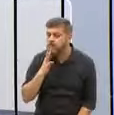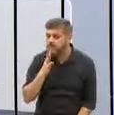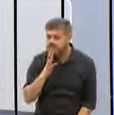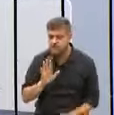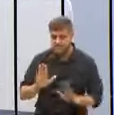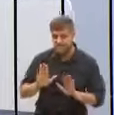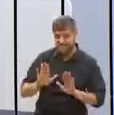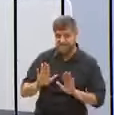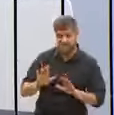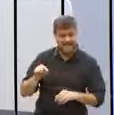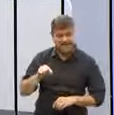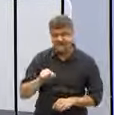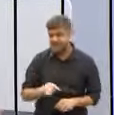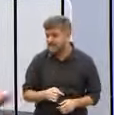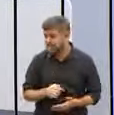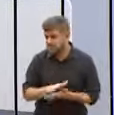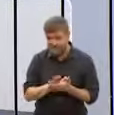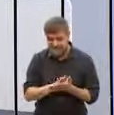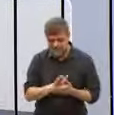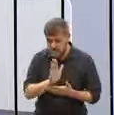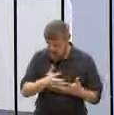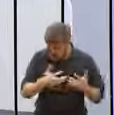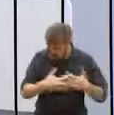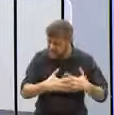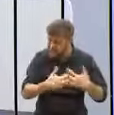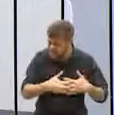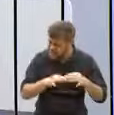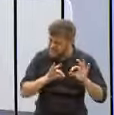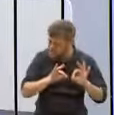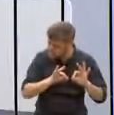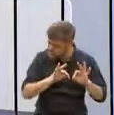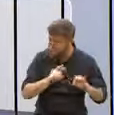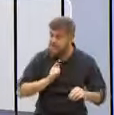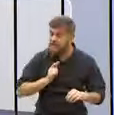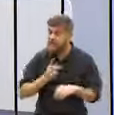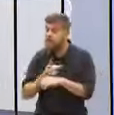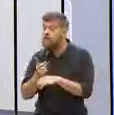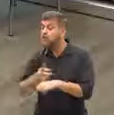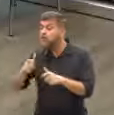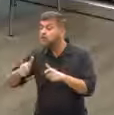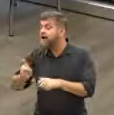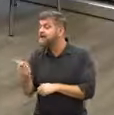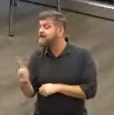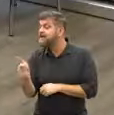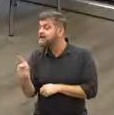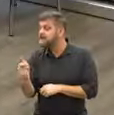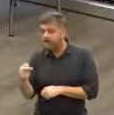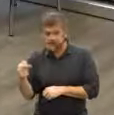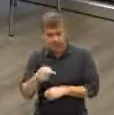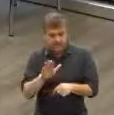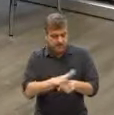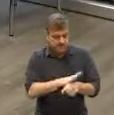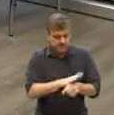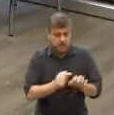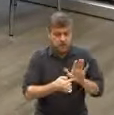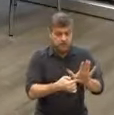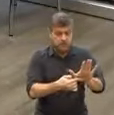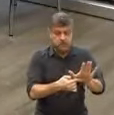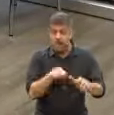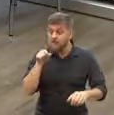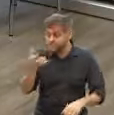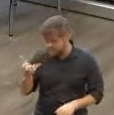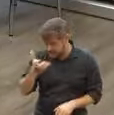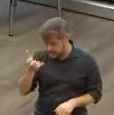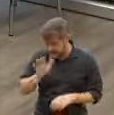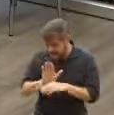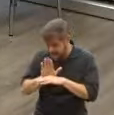C, D. Eu falei, mas aqui você não vai ter mais, ela já está funcionando, já atende perfeitamente, aqui está claro, aqui já está cheio, mostramos o mapa. Agora, se você